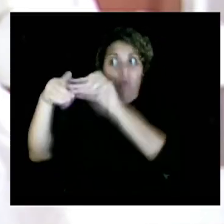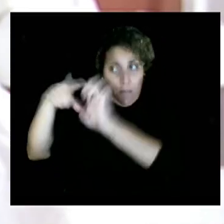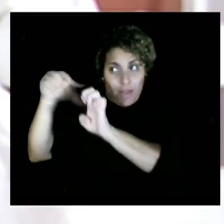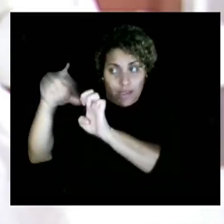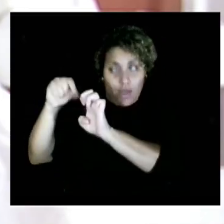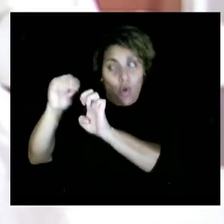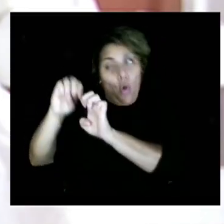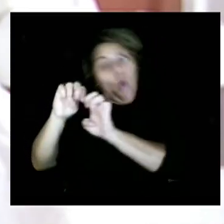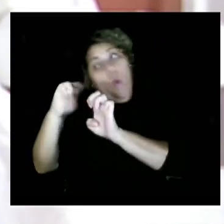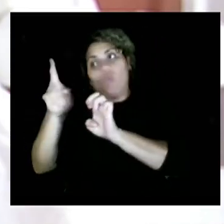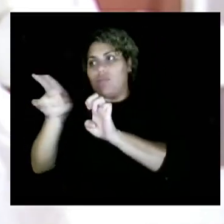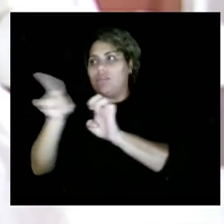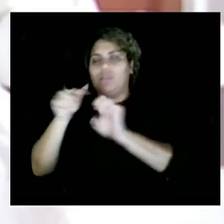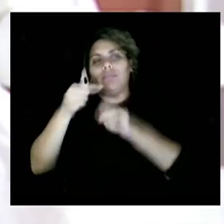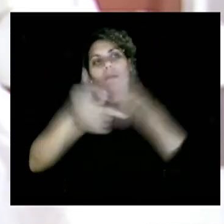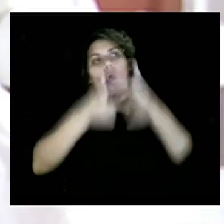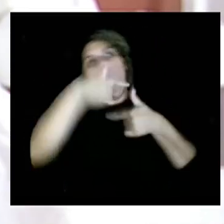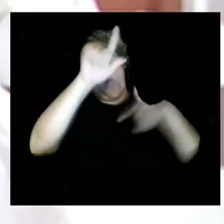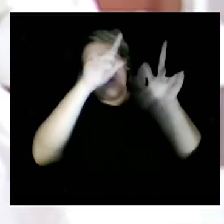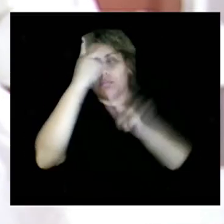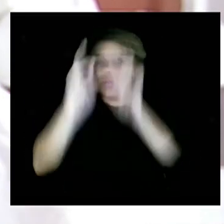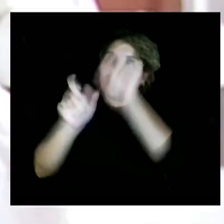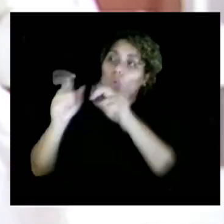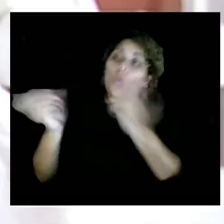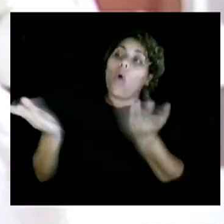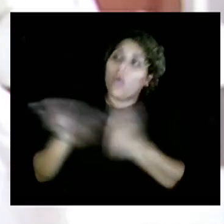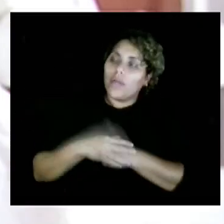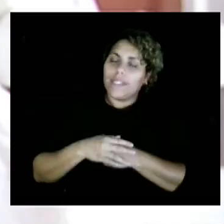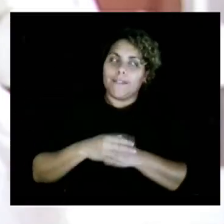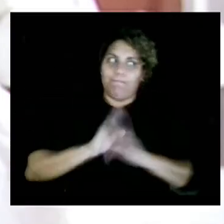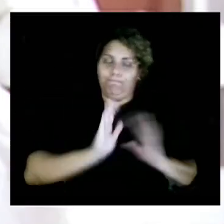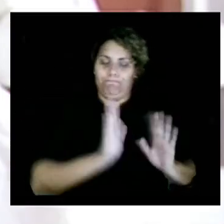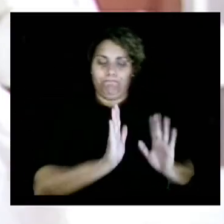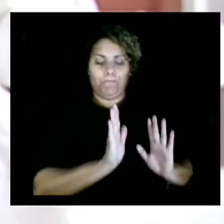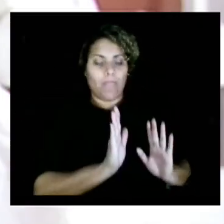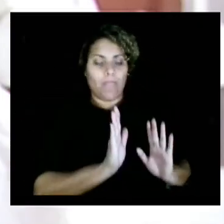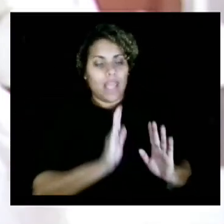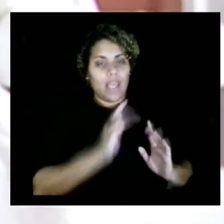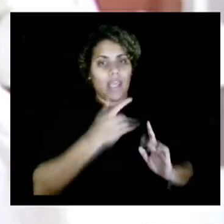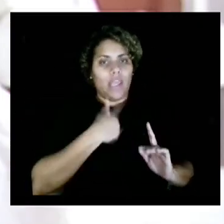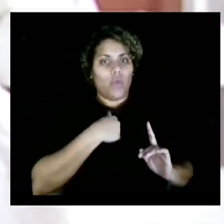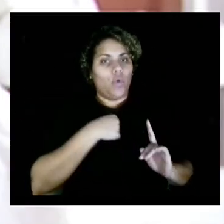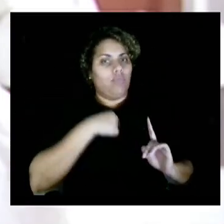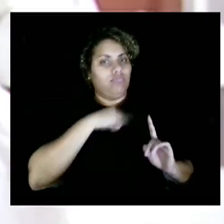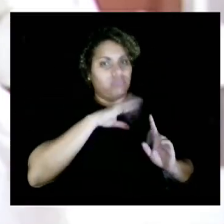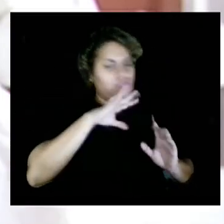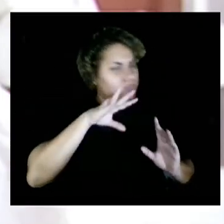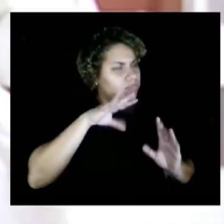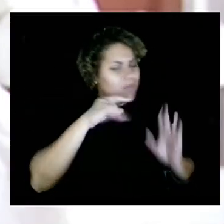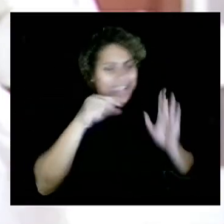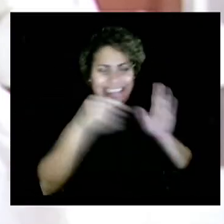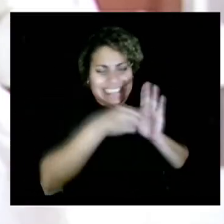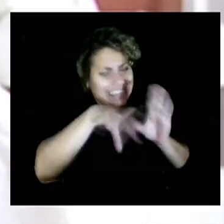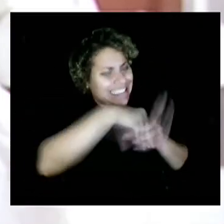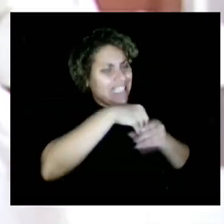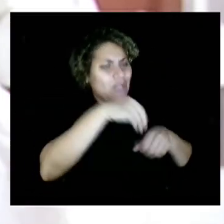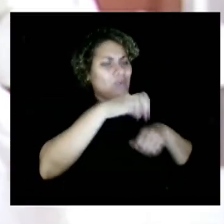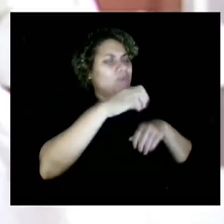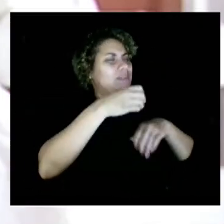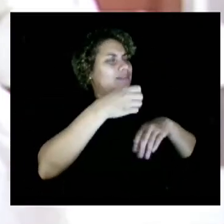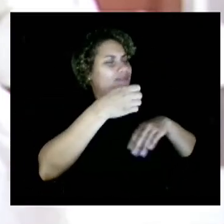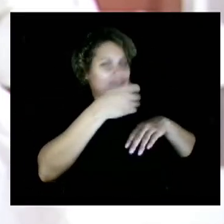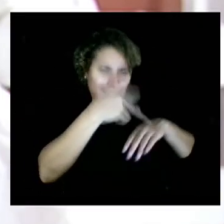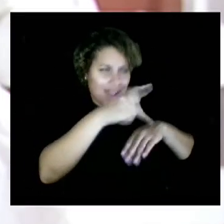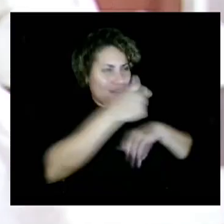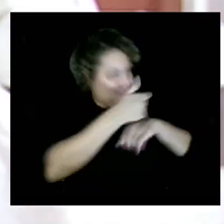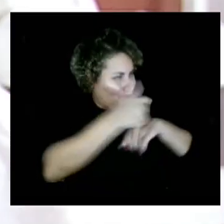para outras pessoas? Não. Aí eu me destaquei, porque eu gostava bastante, e a minha professora de facial